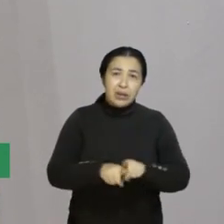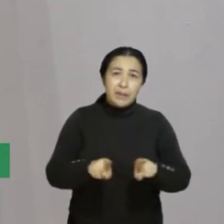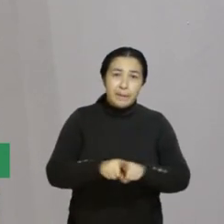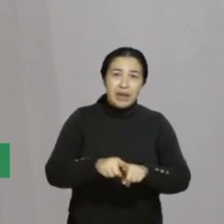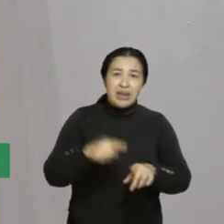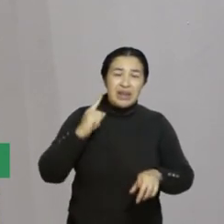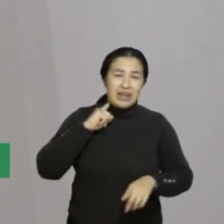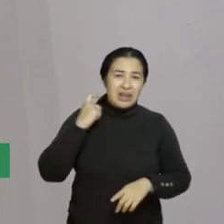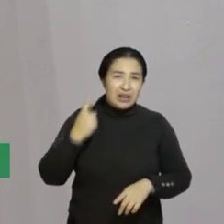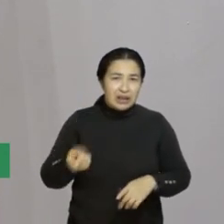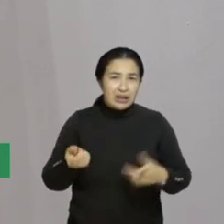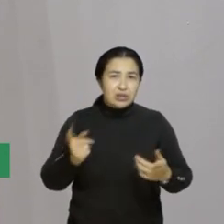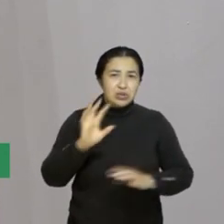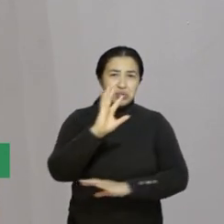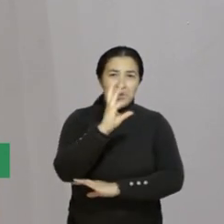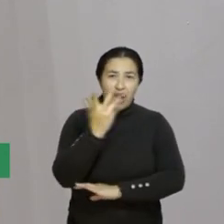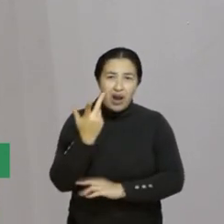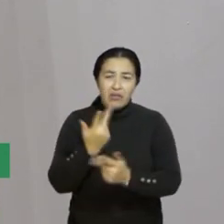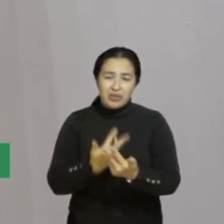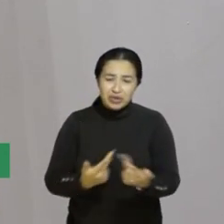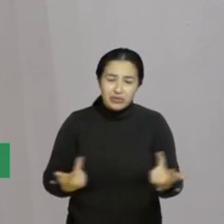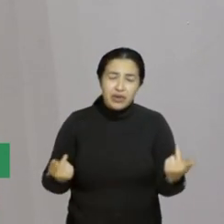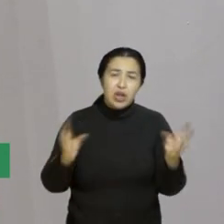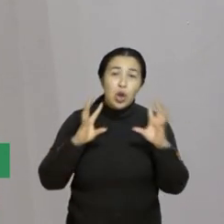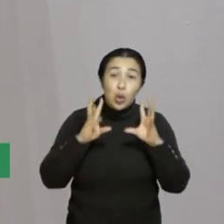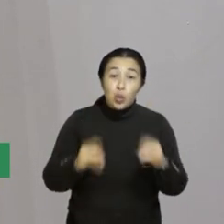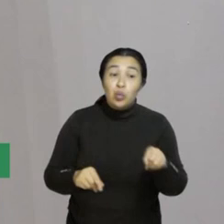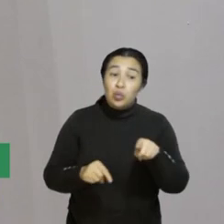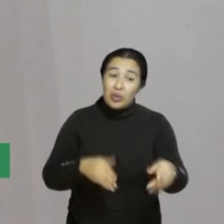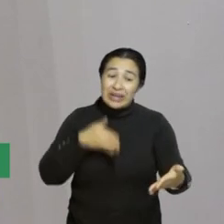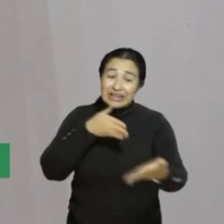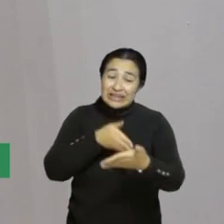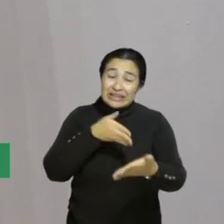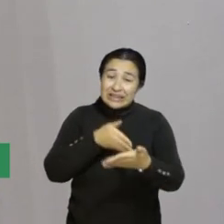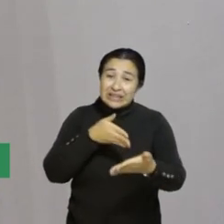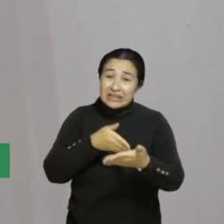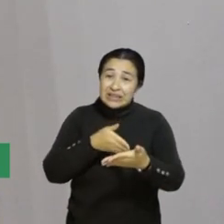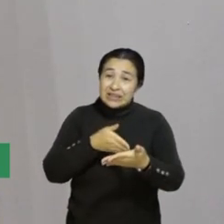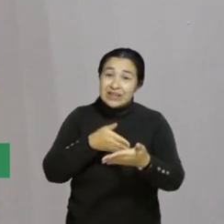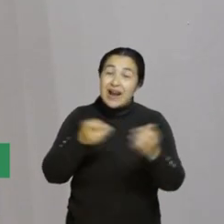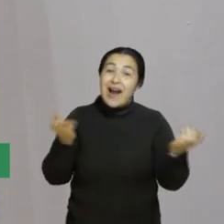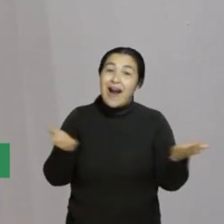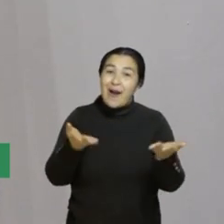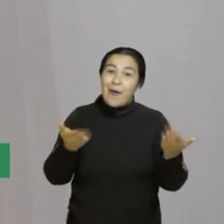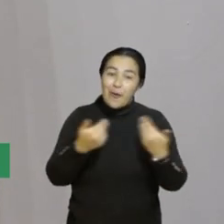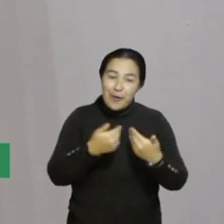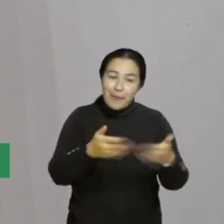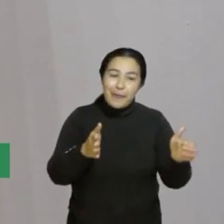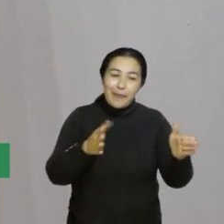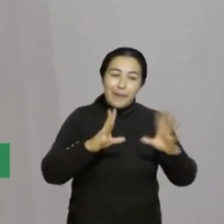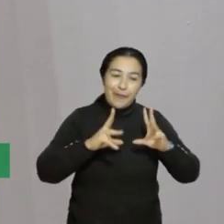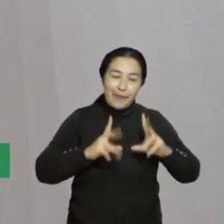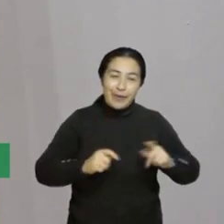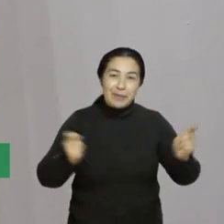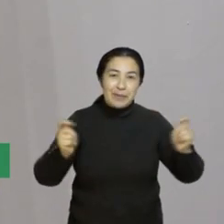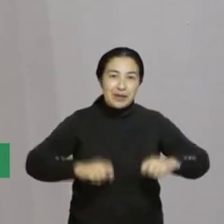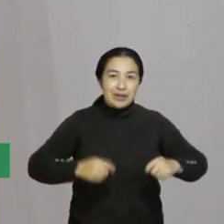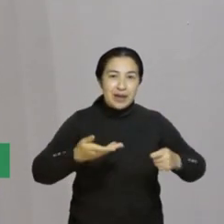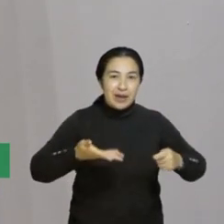lixo, por tudo aquilo que a gente sabe que vai ser retirado das